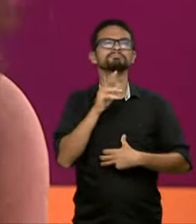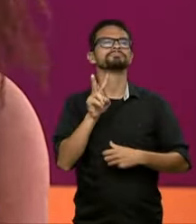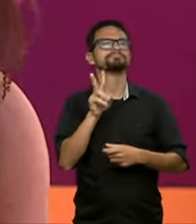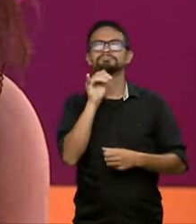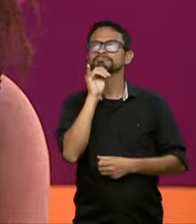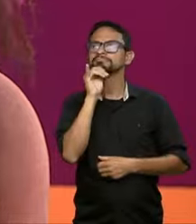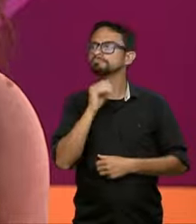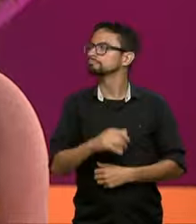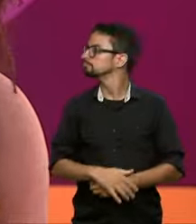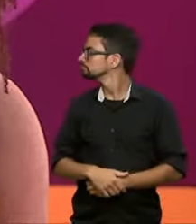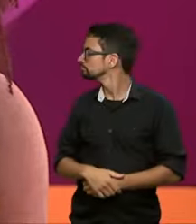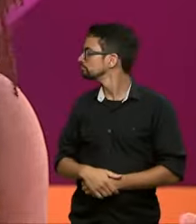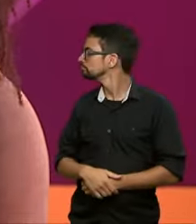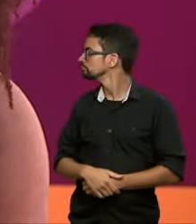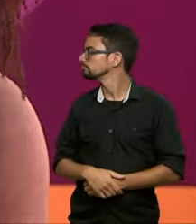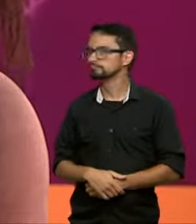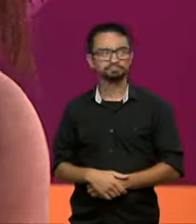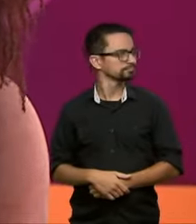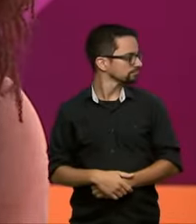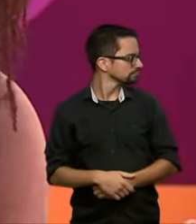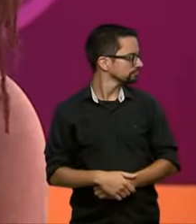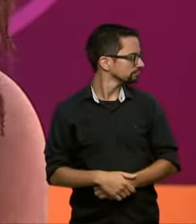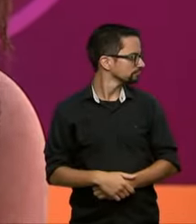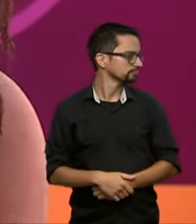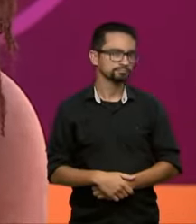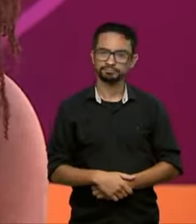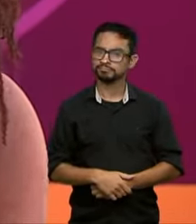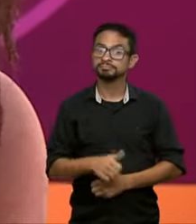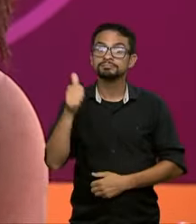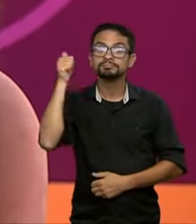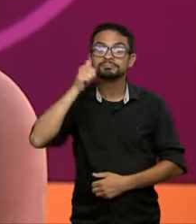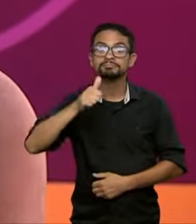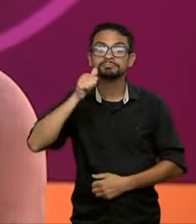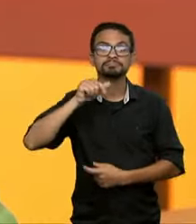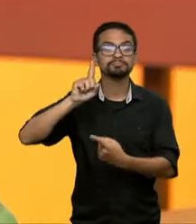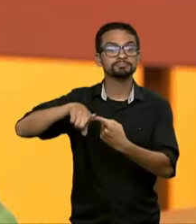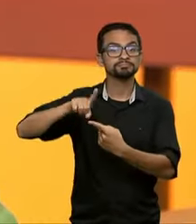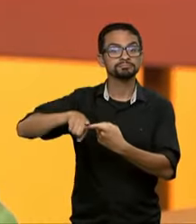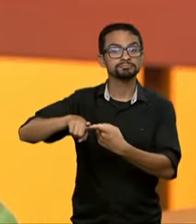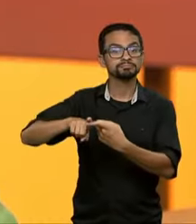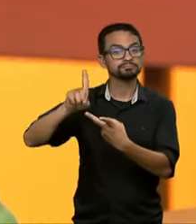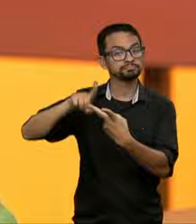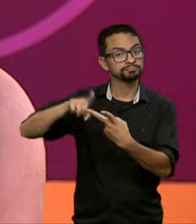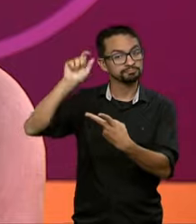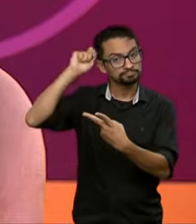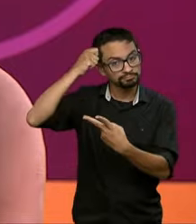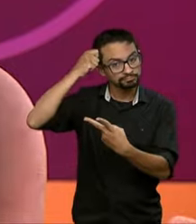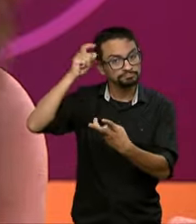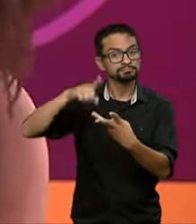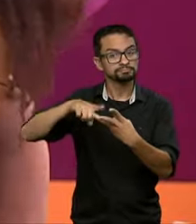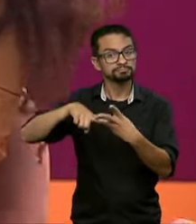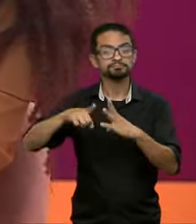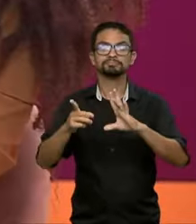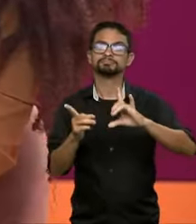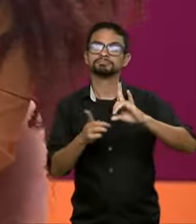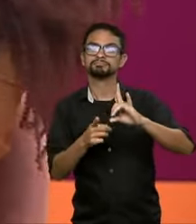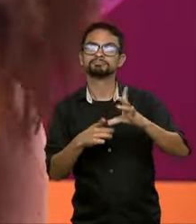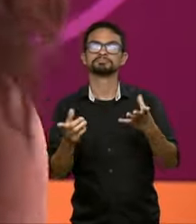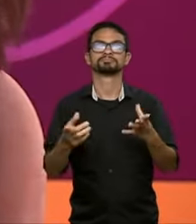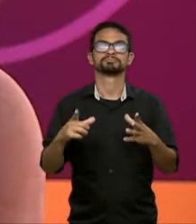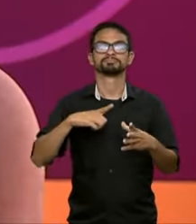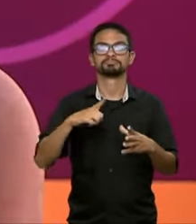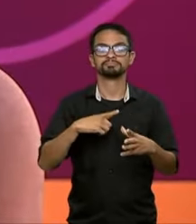virar o pescoço para um lado e para o outro e procurar mulheres, pessoas negras, pessoas indígenas, pessoas